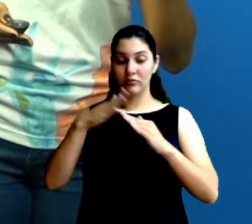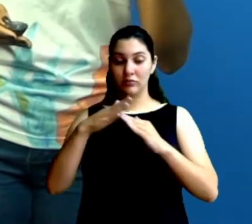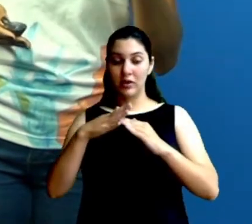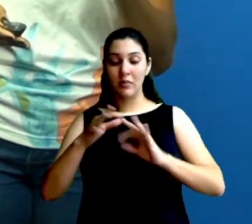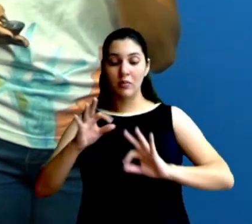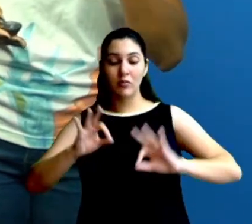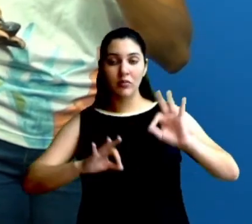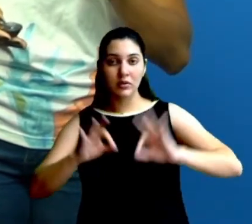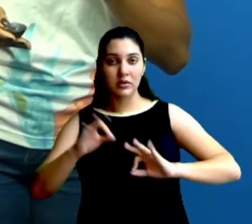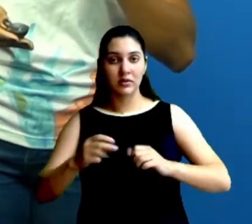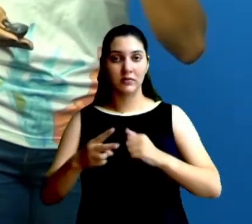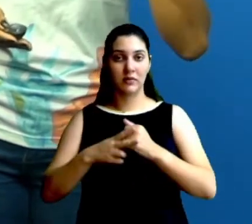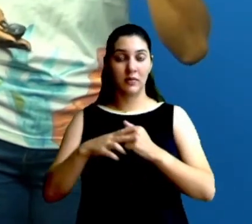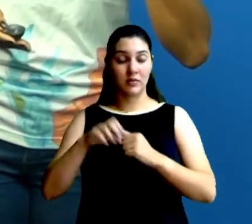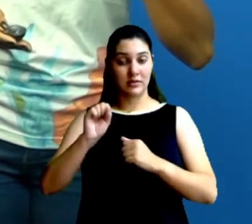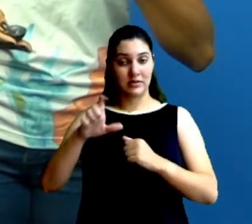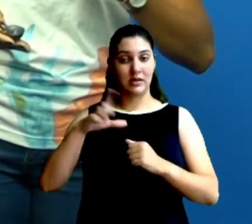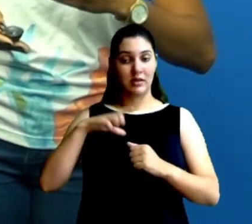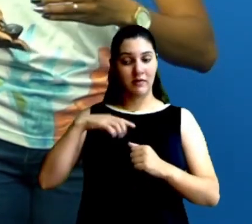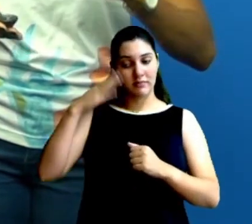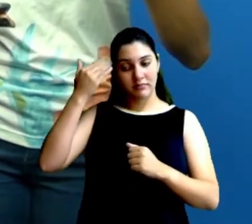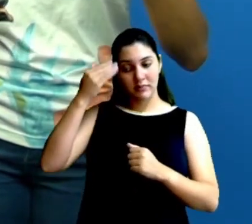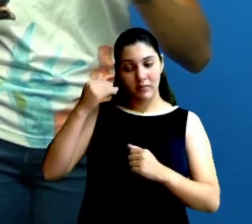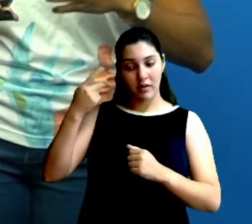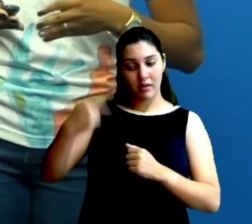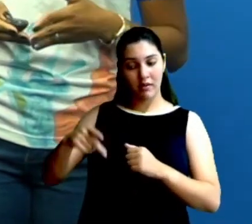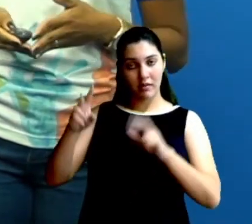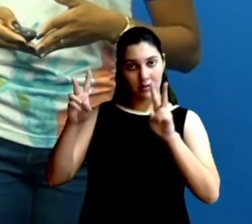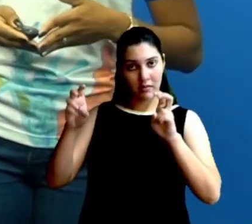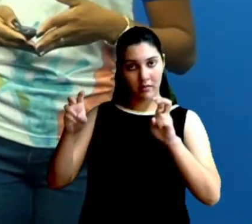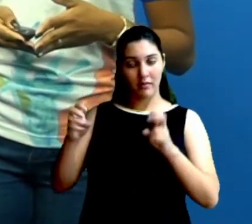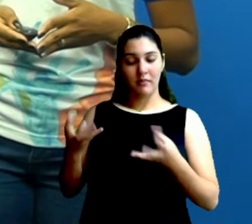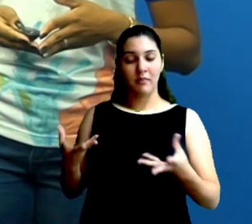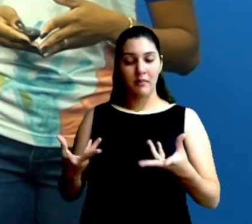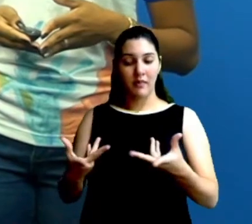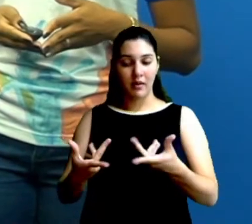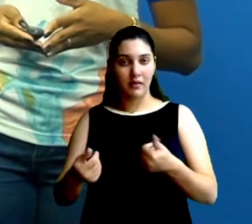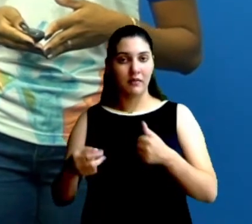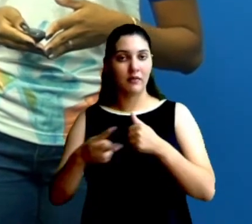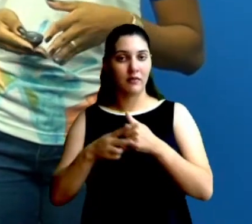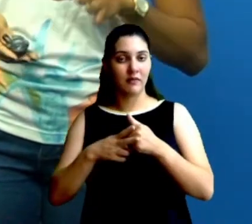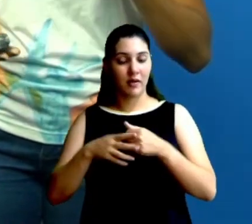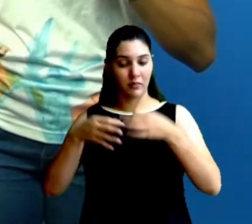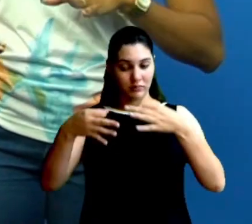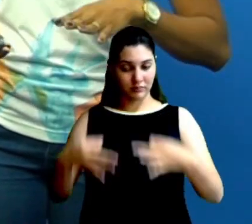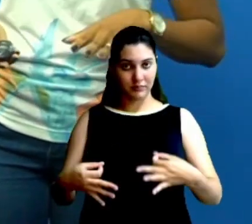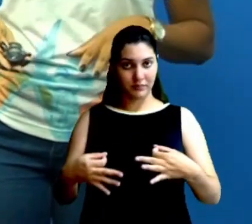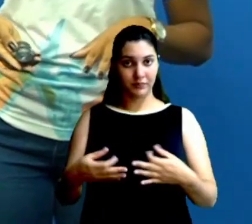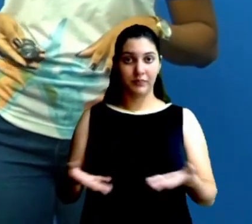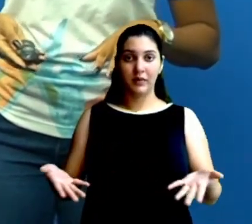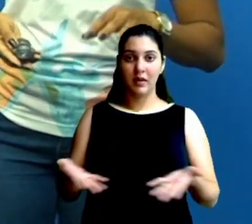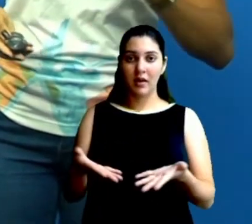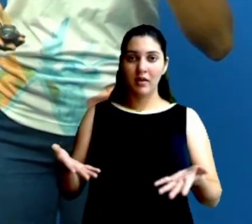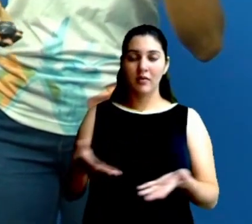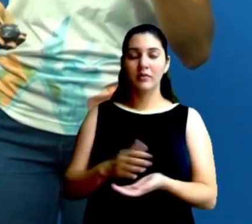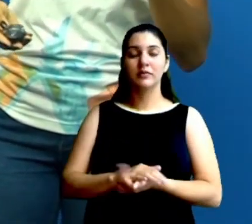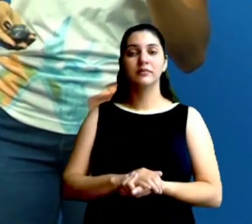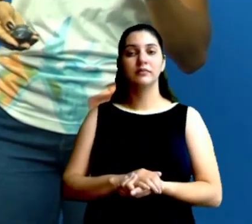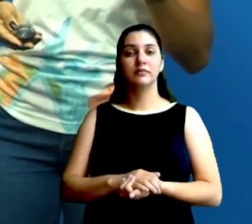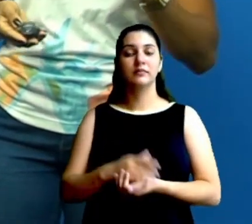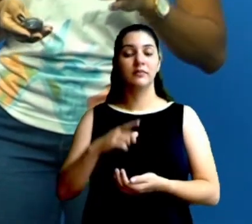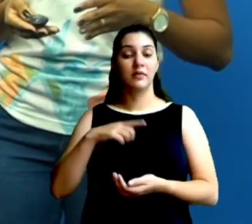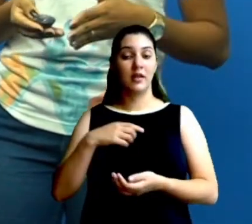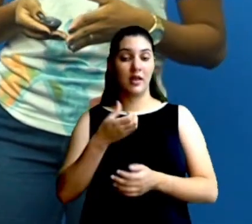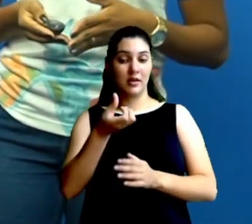hora. Se você já tiver controle sobre isso, vai ser maravilha você colocar o teu verbo na forma correta. Agora, vamos à